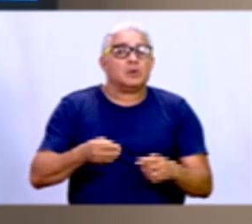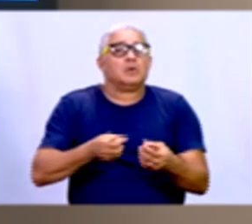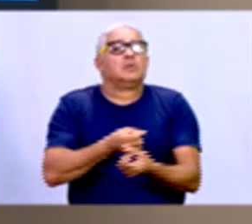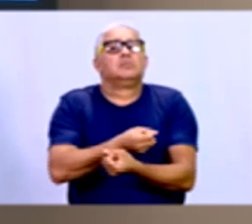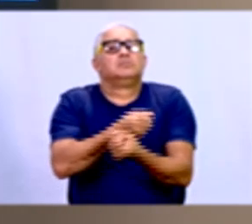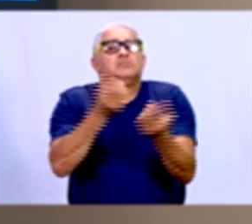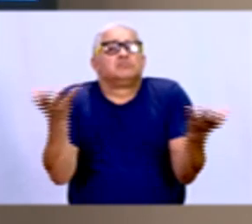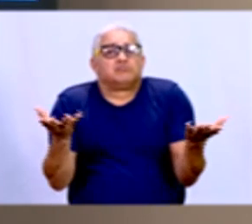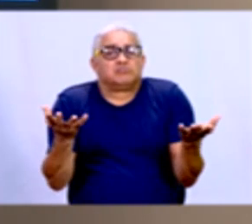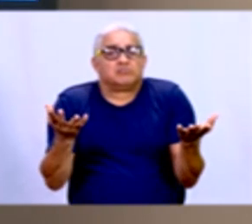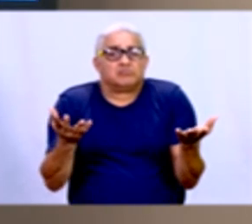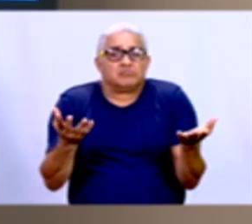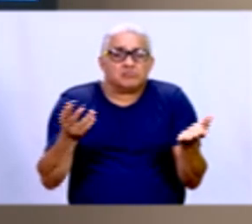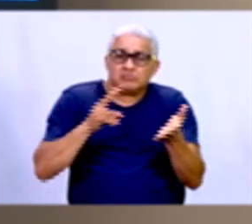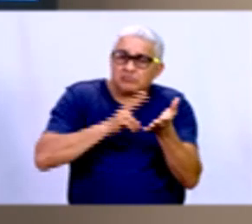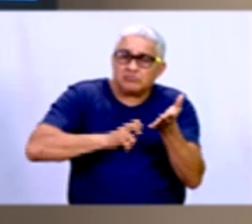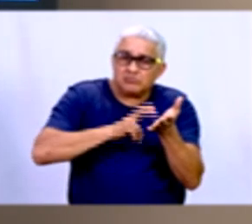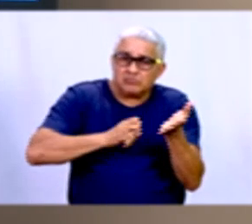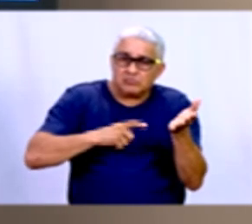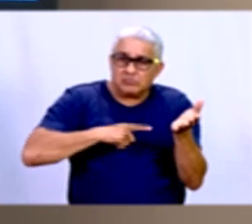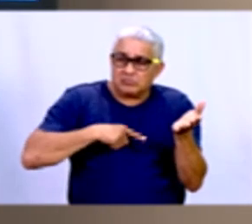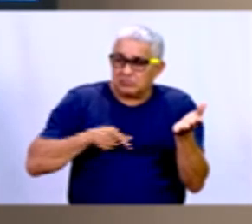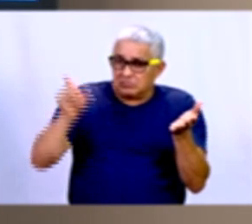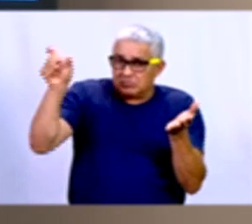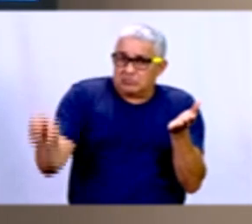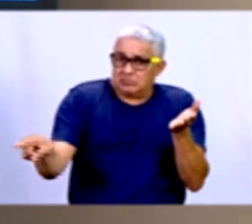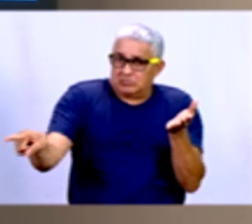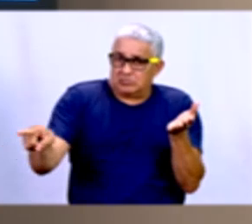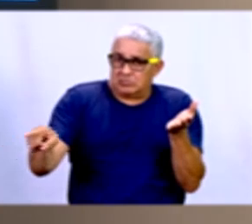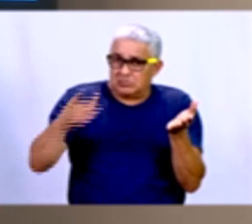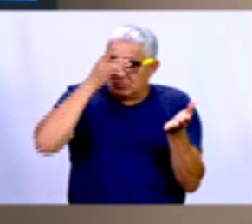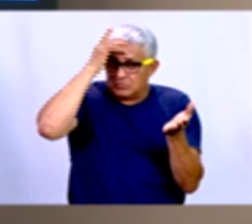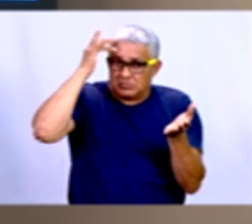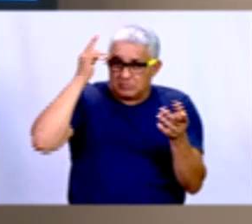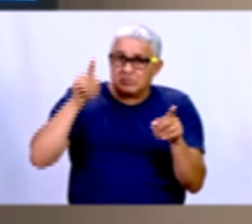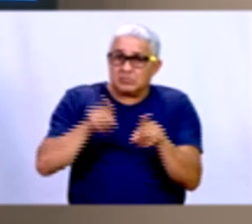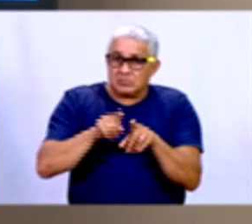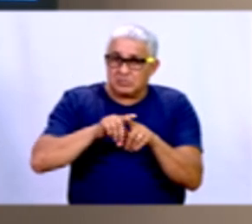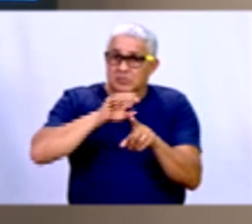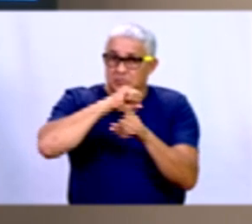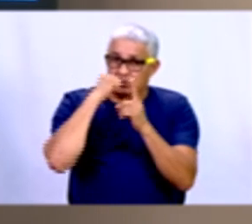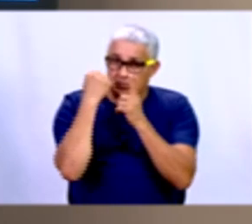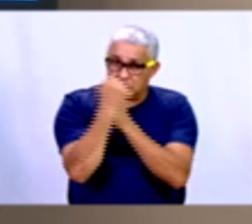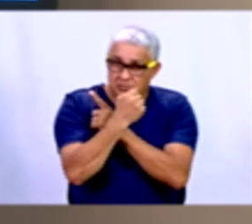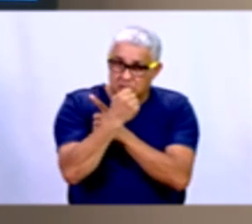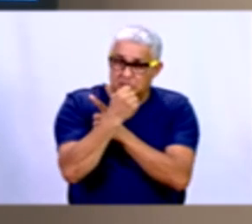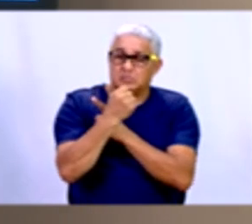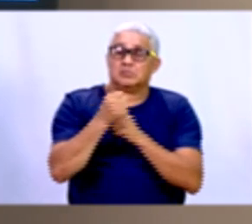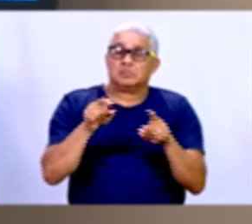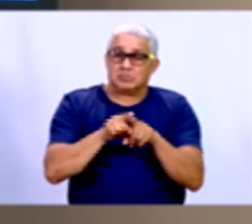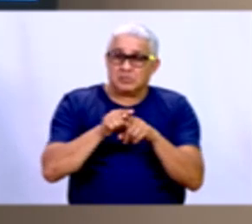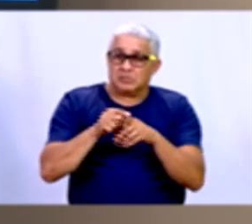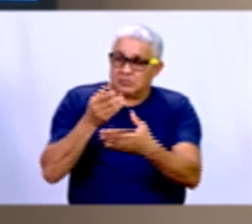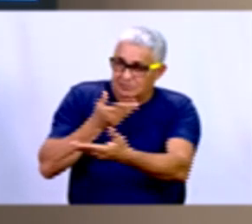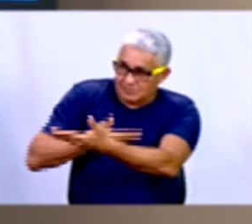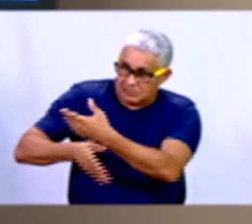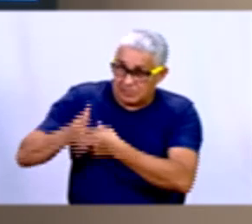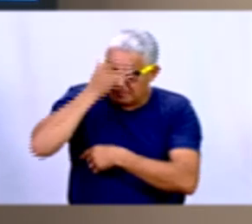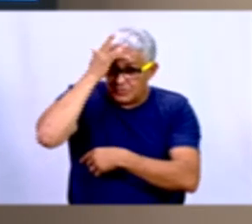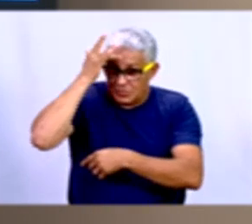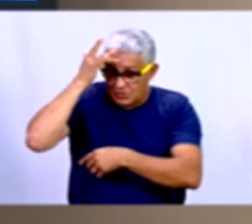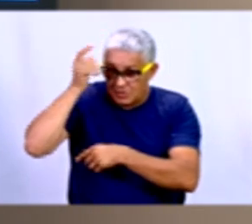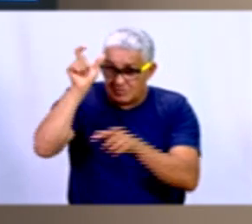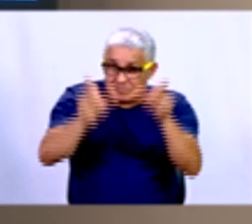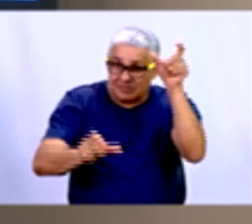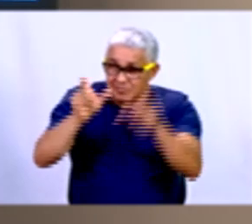que essas pessoas têm. E a de sociologia, que é envolver as pessoas e o